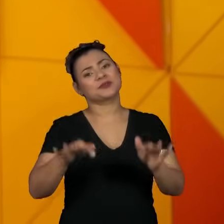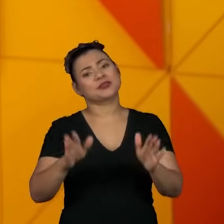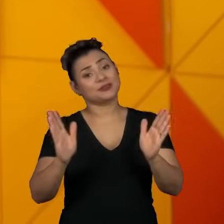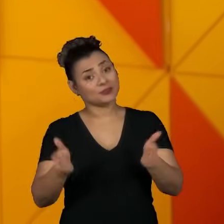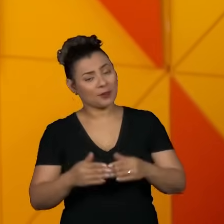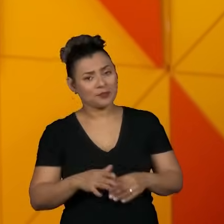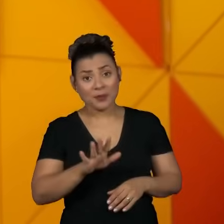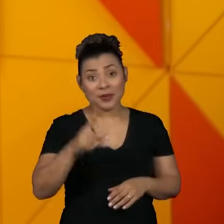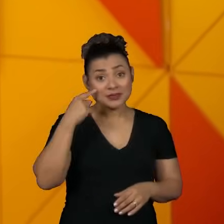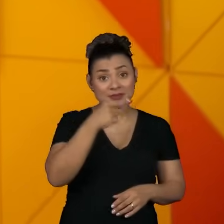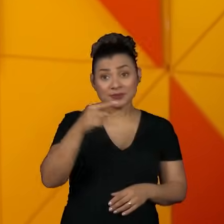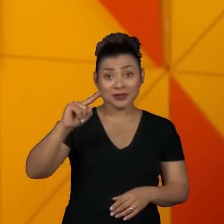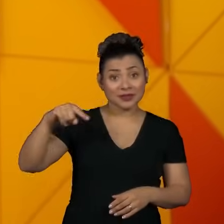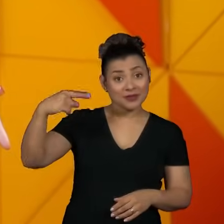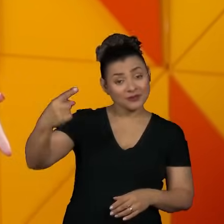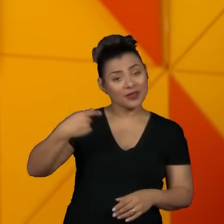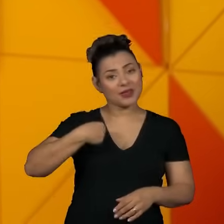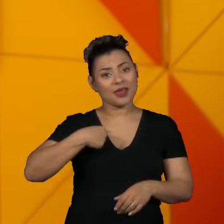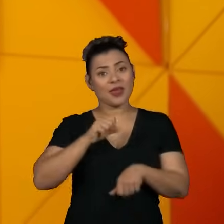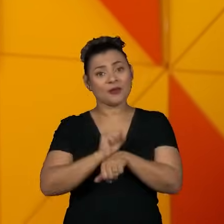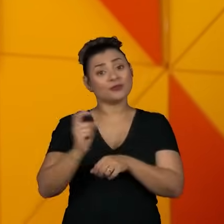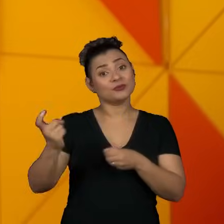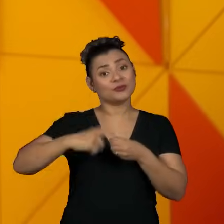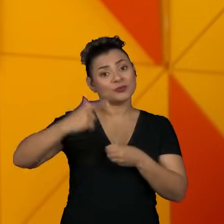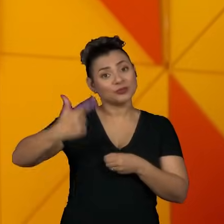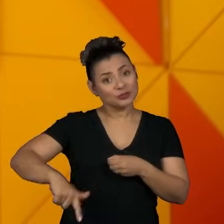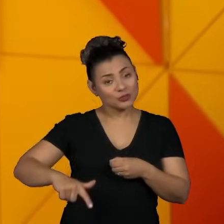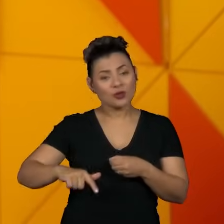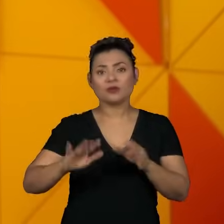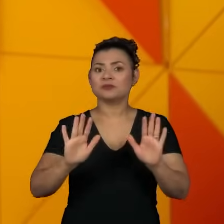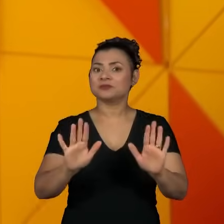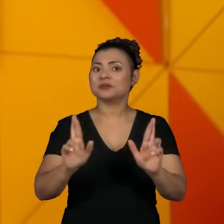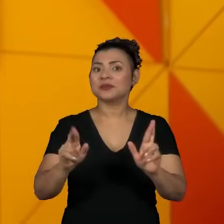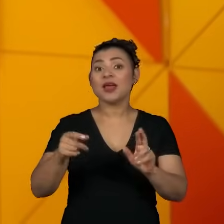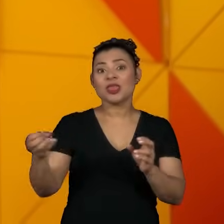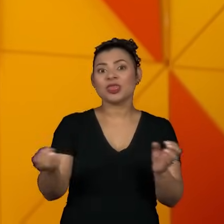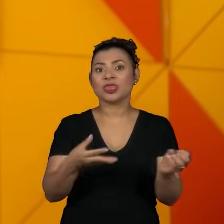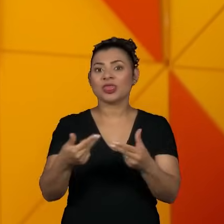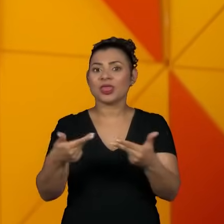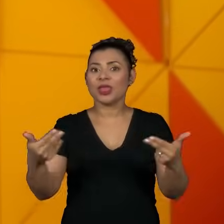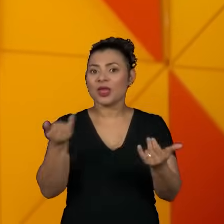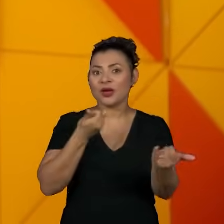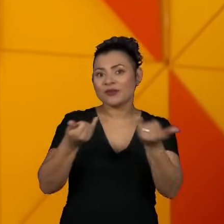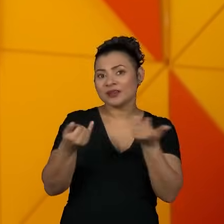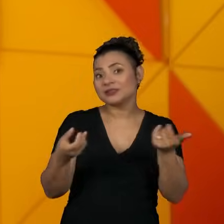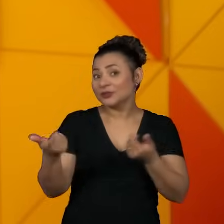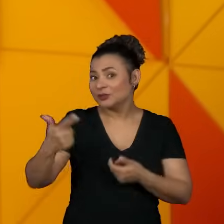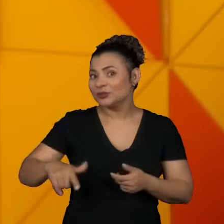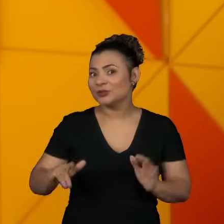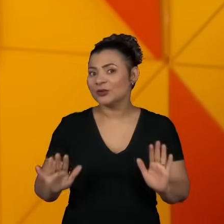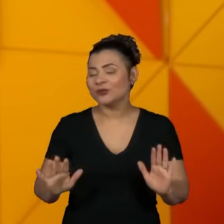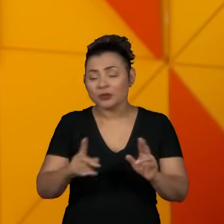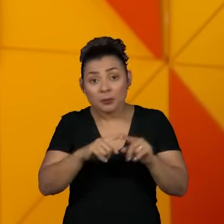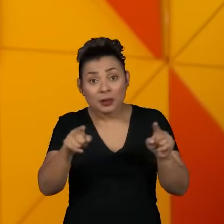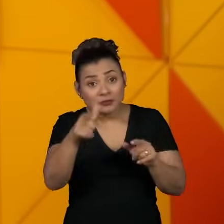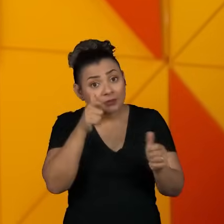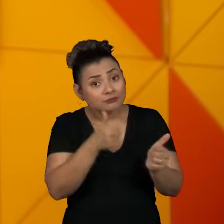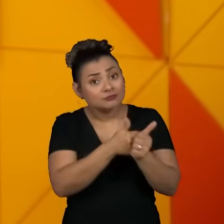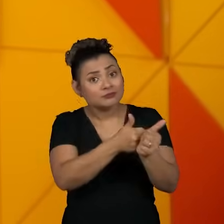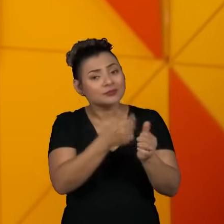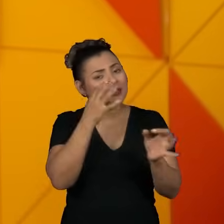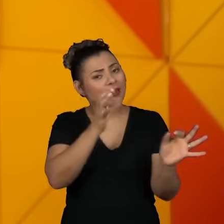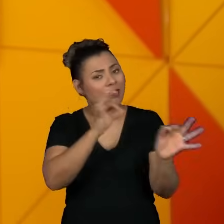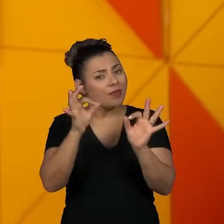aqui, mas semana que vem eu estou de volta e sem falta com muita informação para você. Enquanto isso, vai acompanhando a